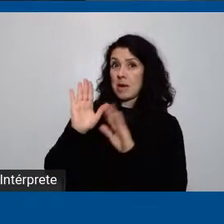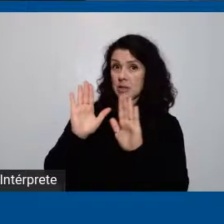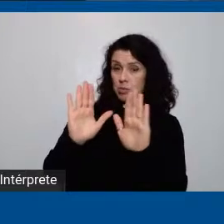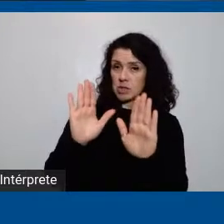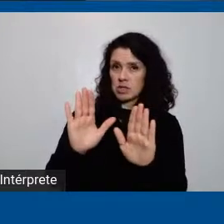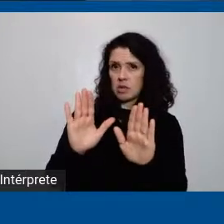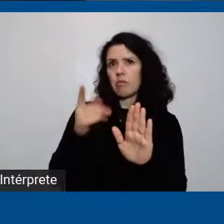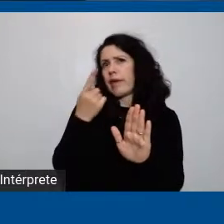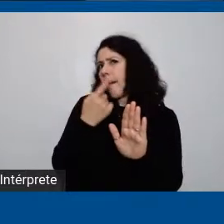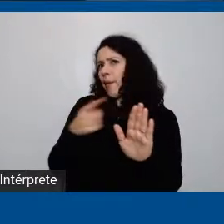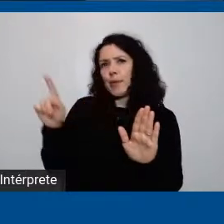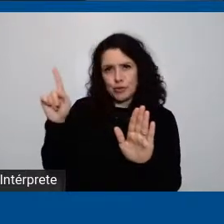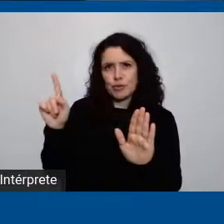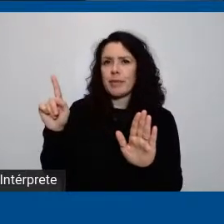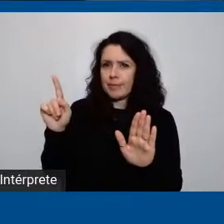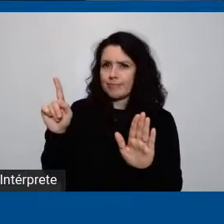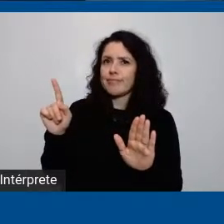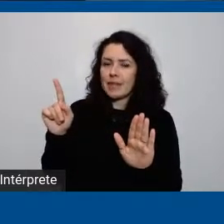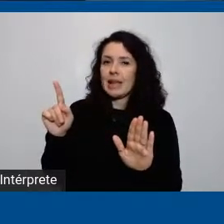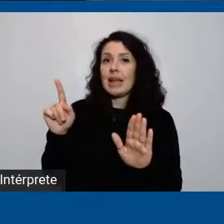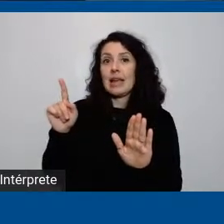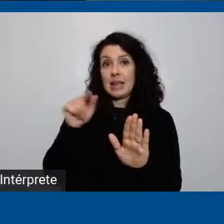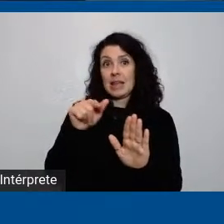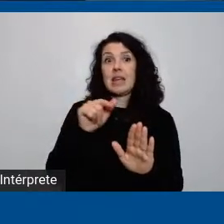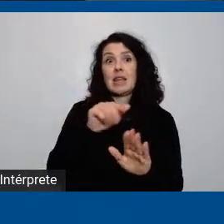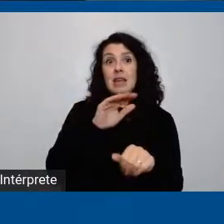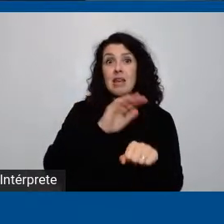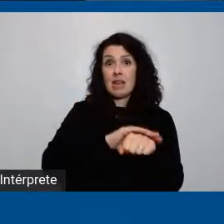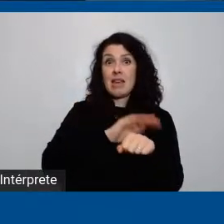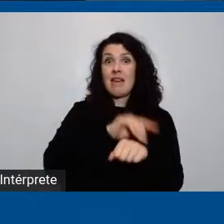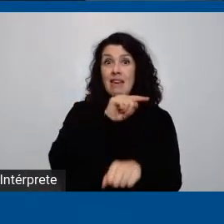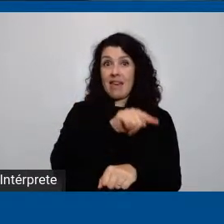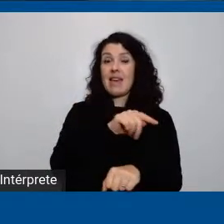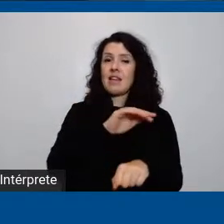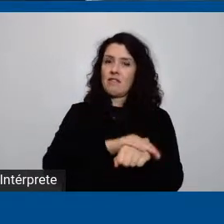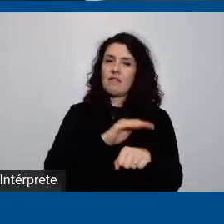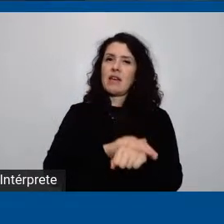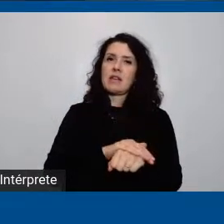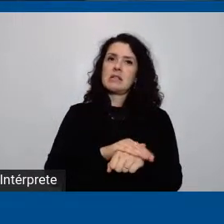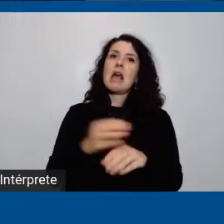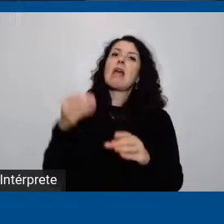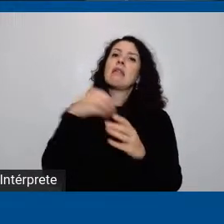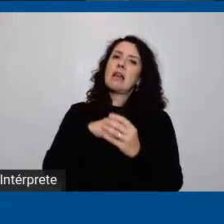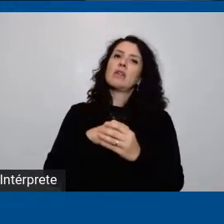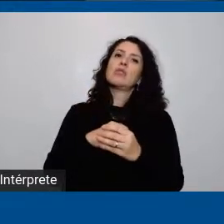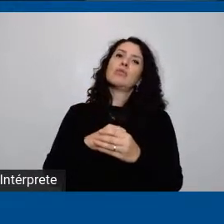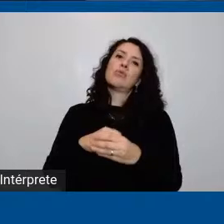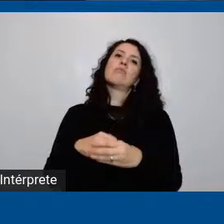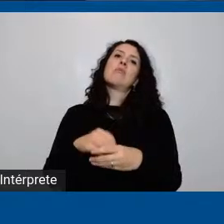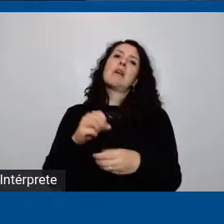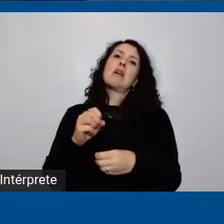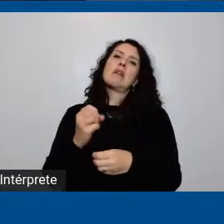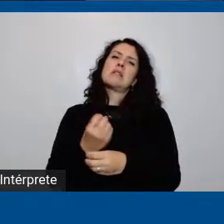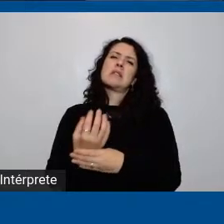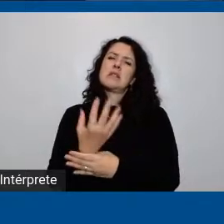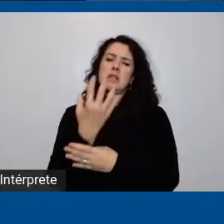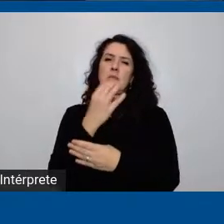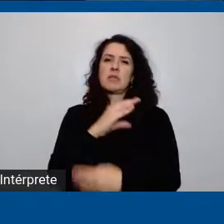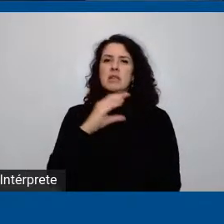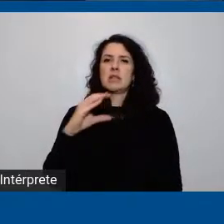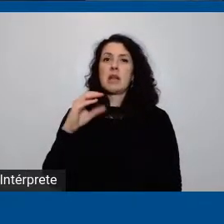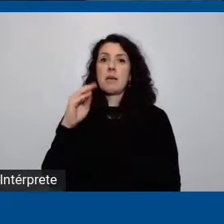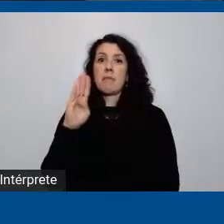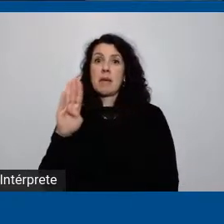última exposição que ele fez da própria coleção, no CCBB, que se chamava, né,